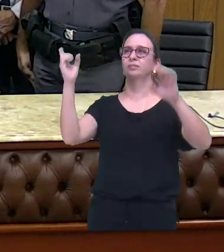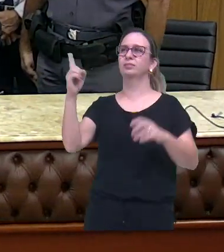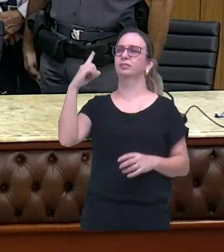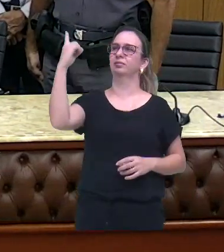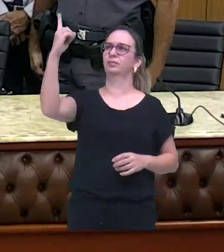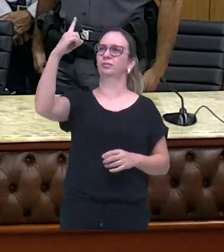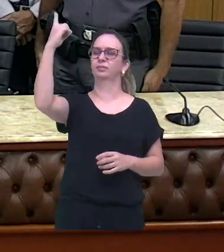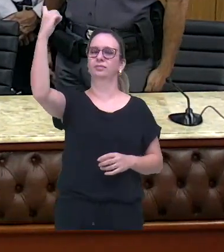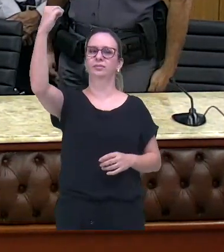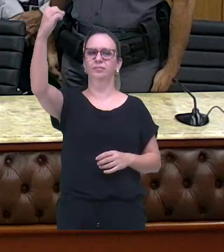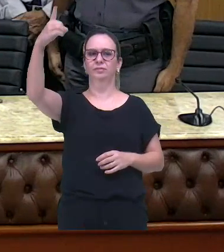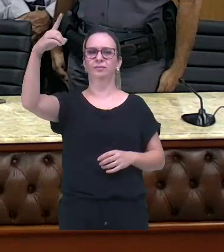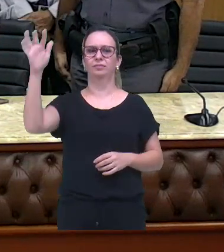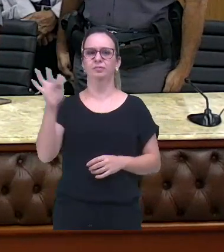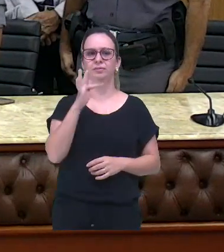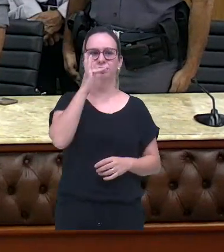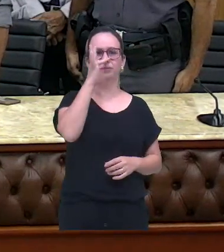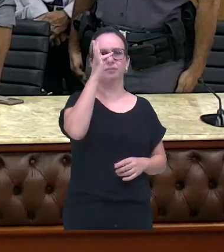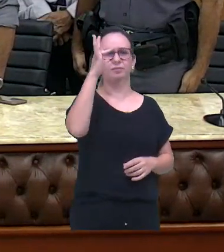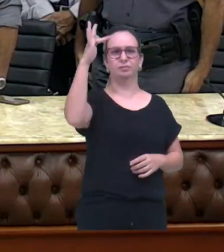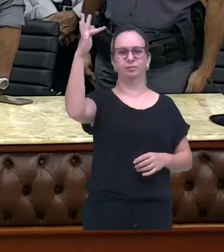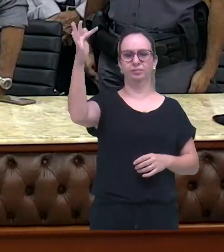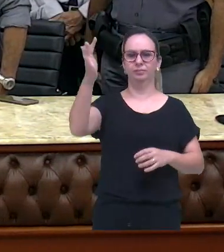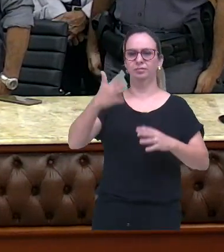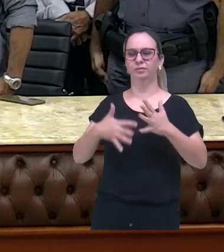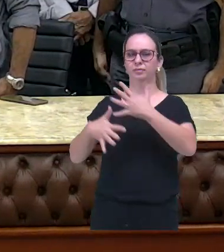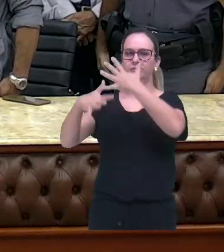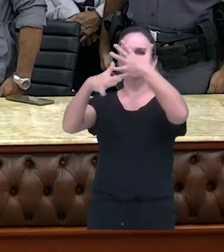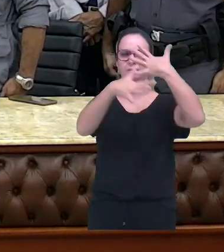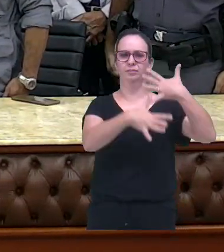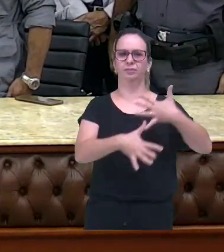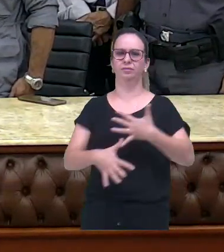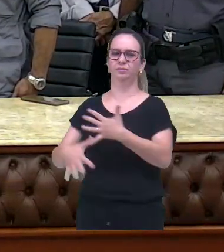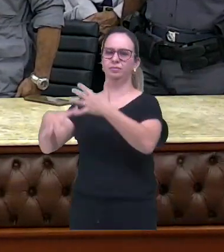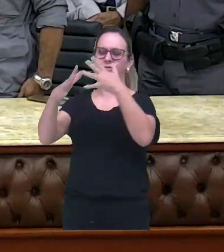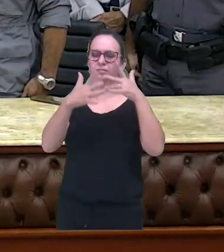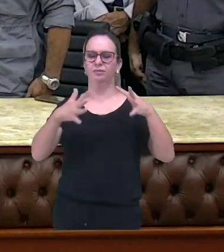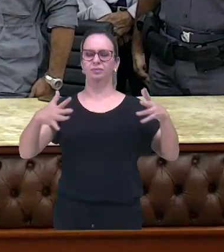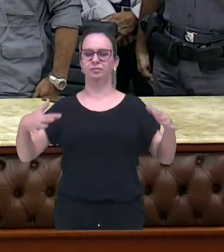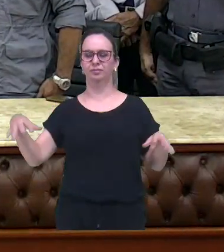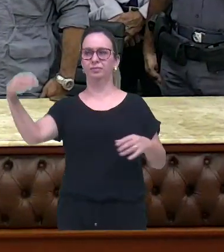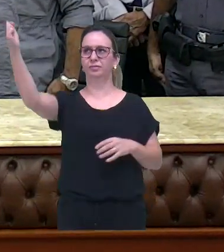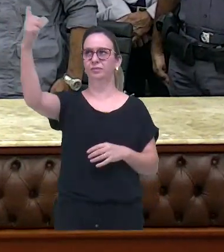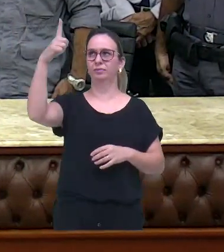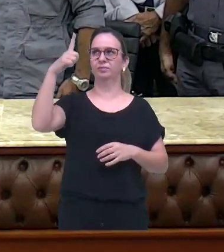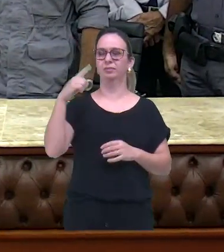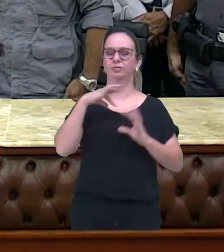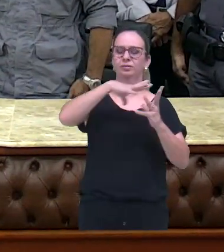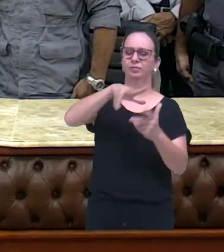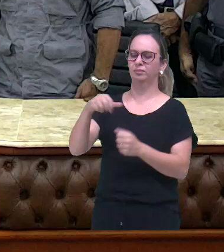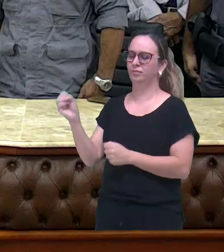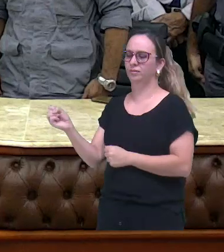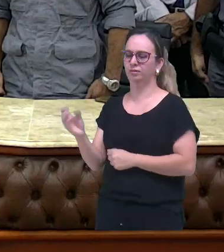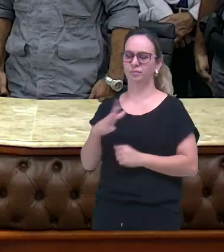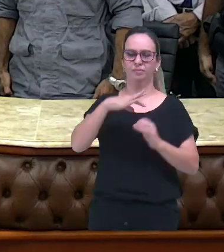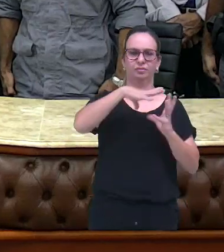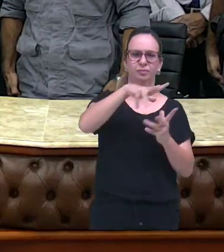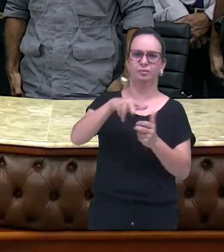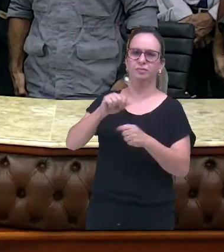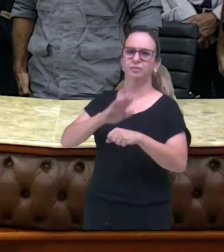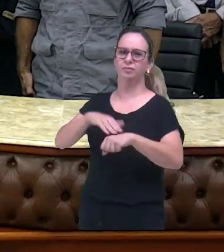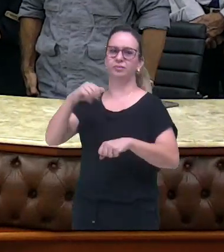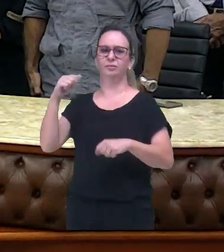Palmeiras, ó Brasil, florão da América, iluminado ao sol do novo mundo. Do que a